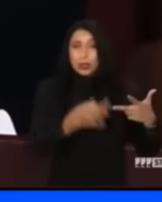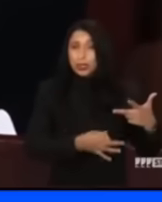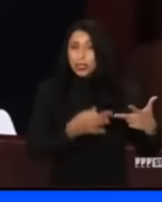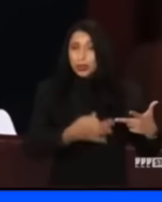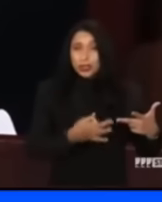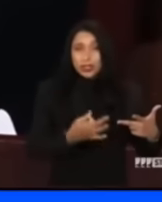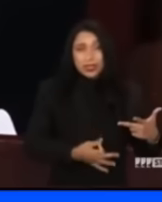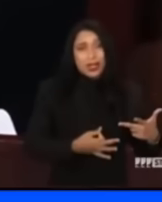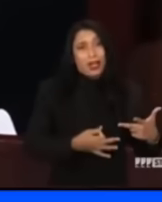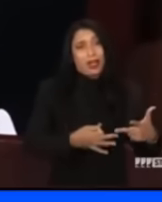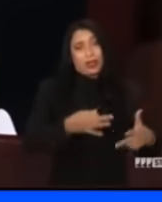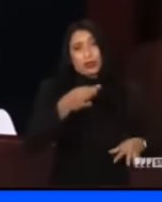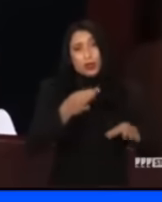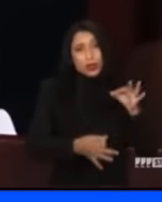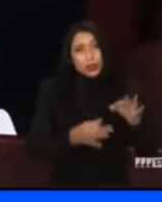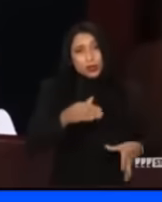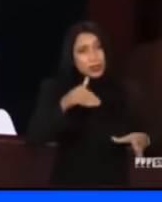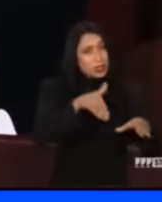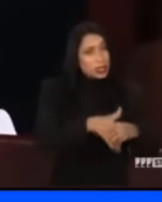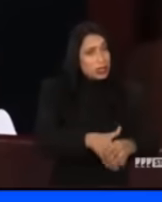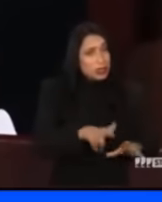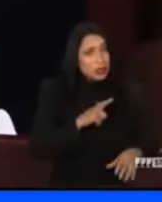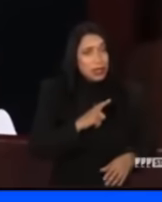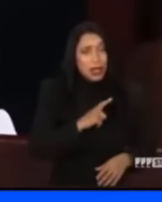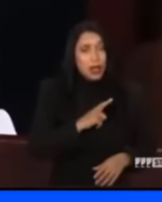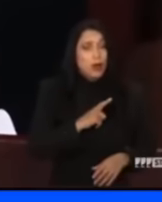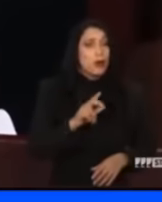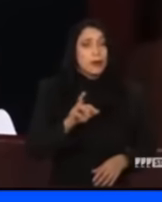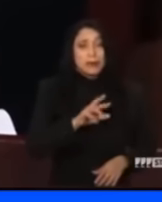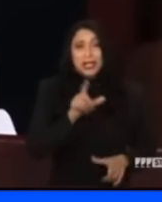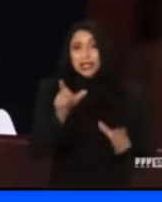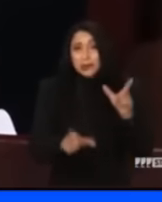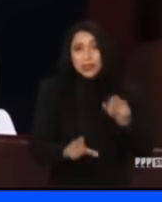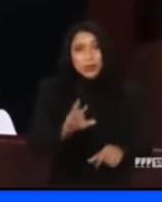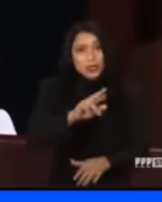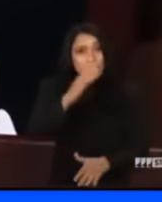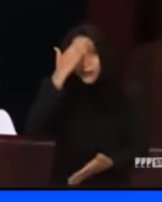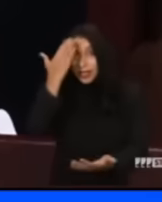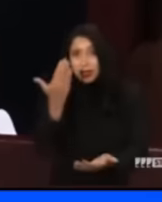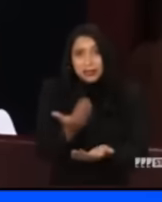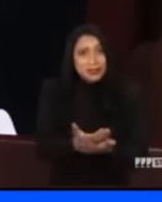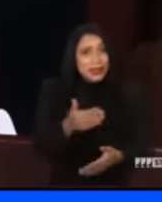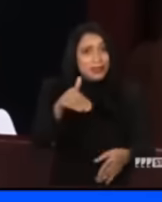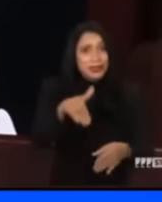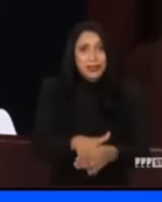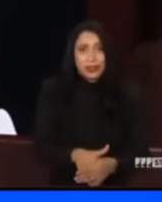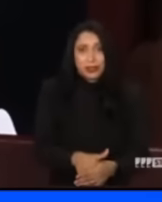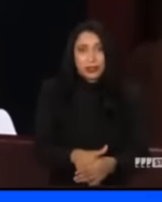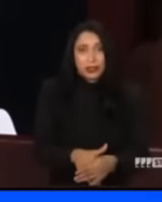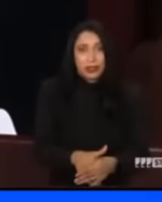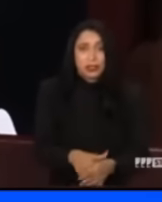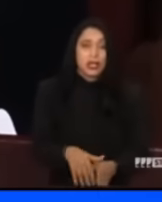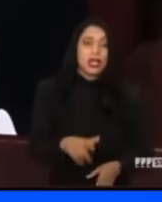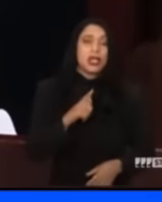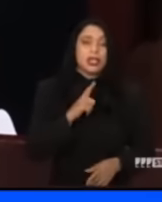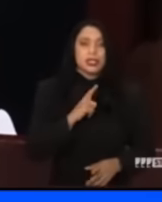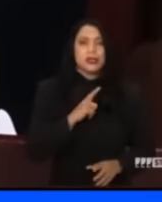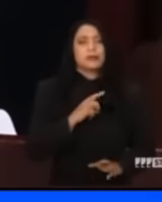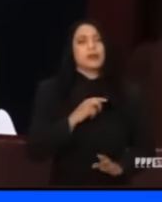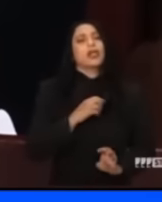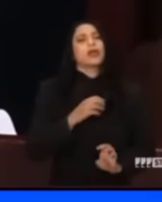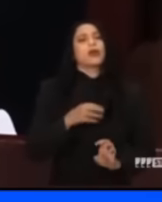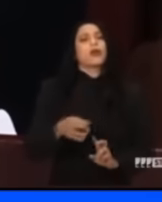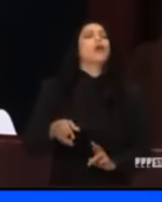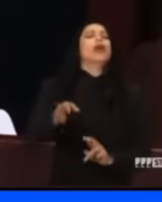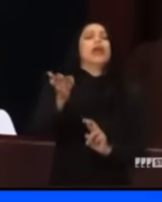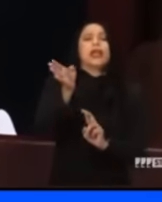Justiça Eleitoral, para desacreditar as eleições e dizendo, inclusive perante embaixadores